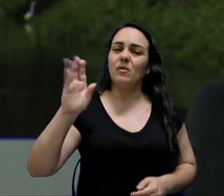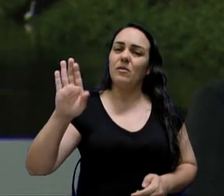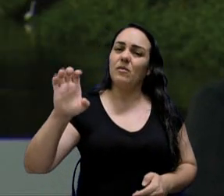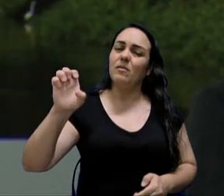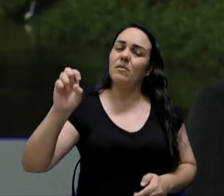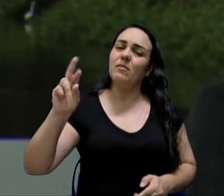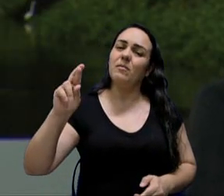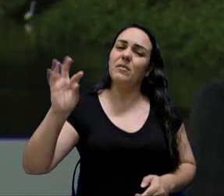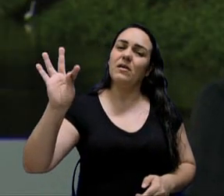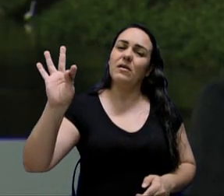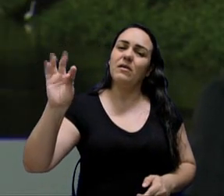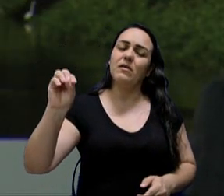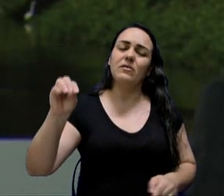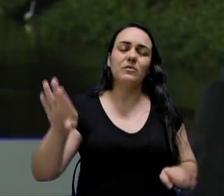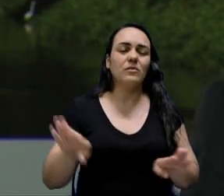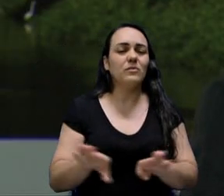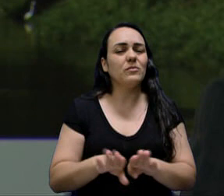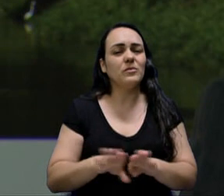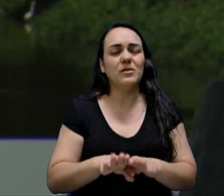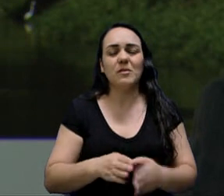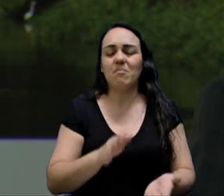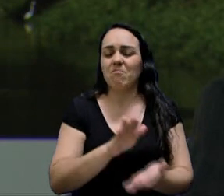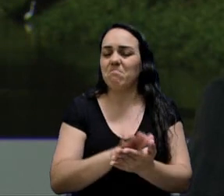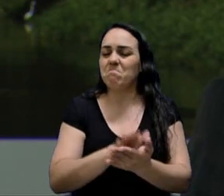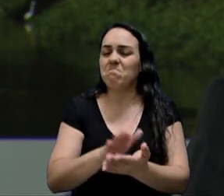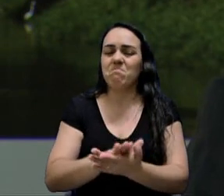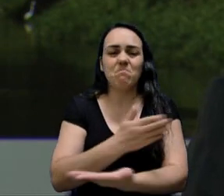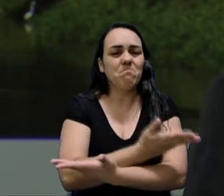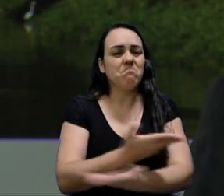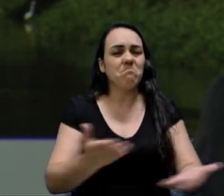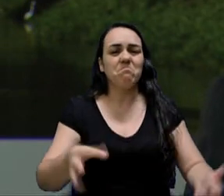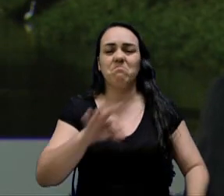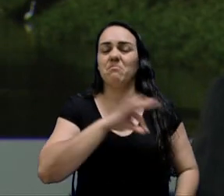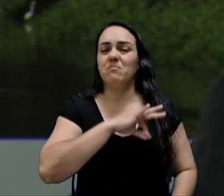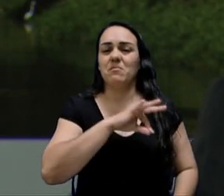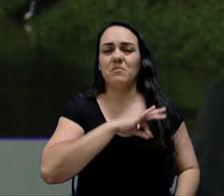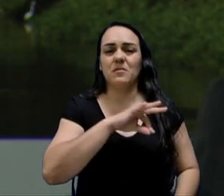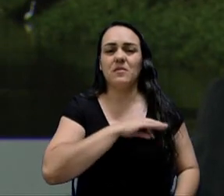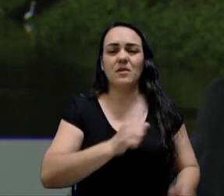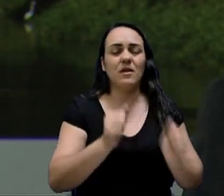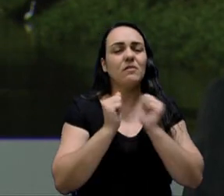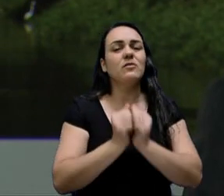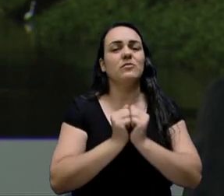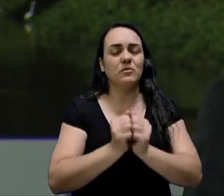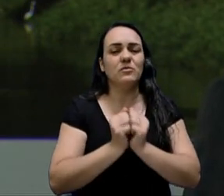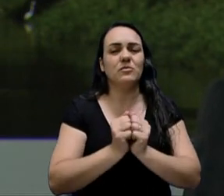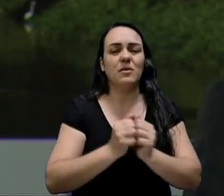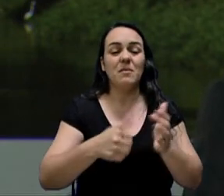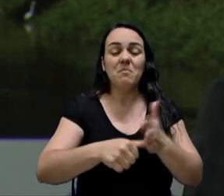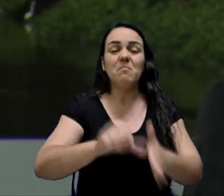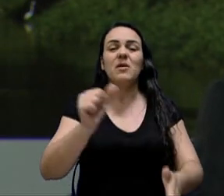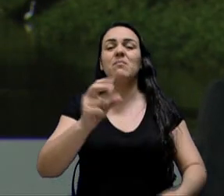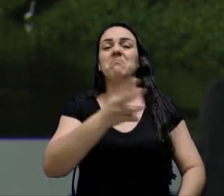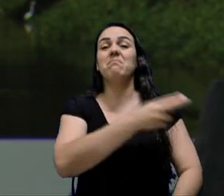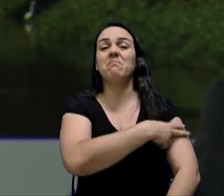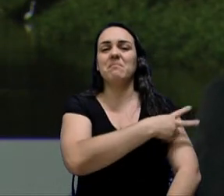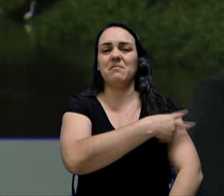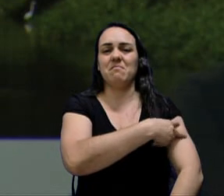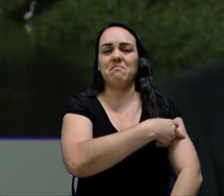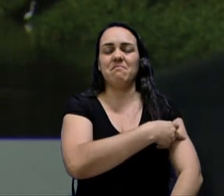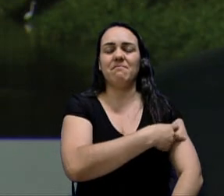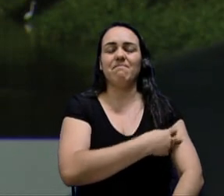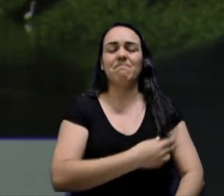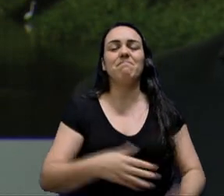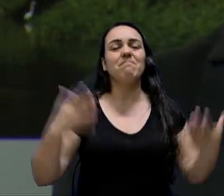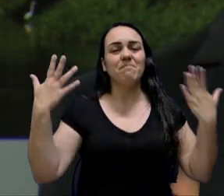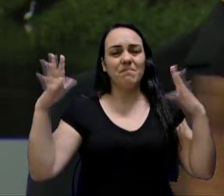de cumprimentar todos os delegados de polícia e policiais aposentados aqui presentes. Dr. Roberto foi meu primeiro chefe.